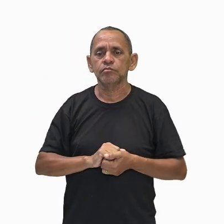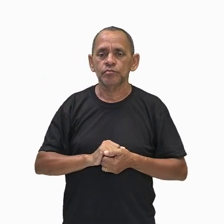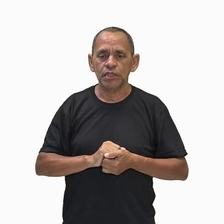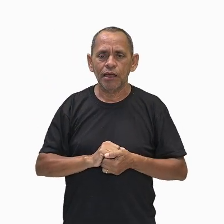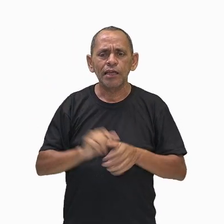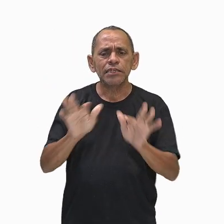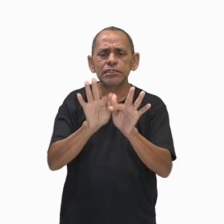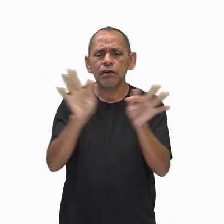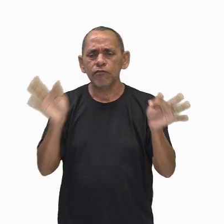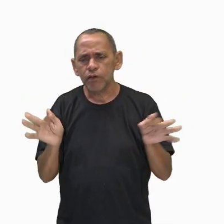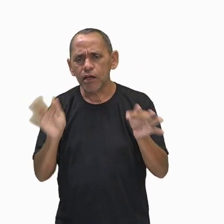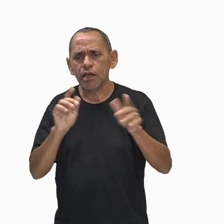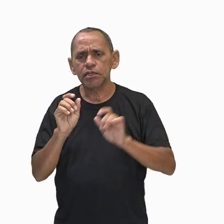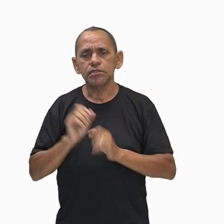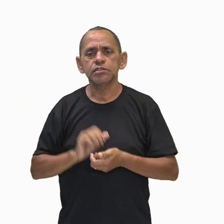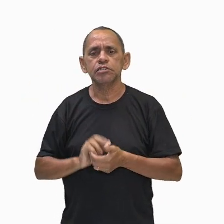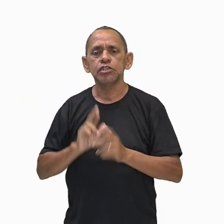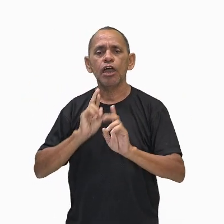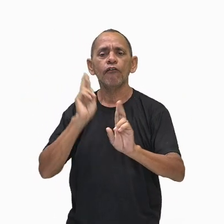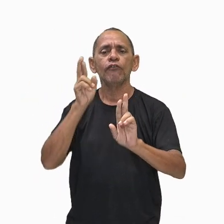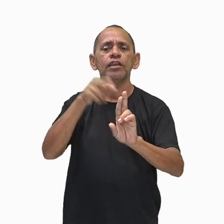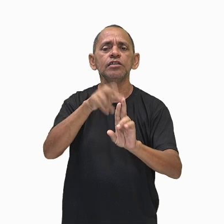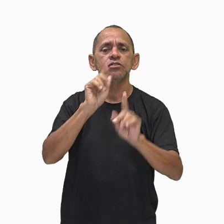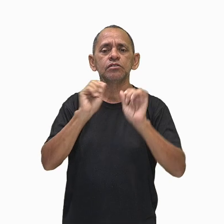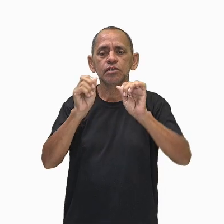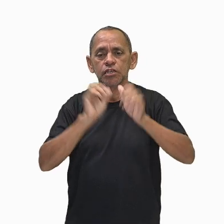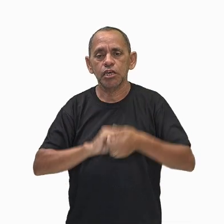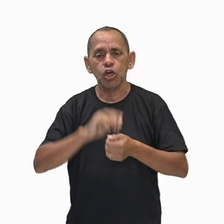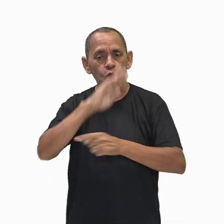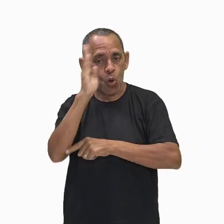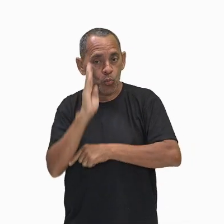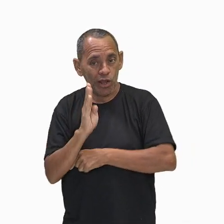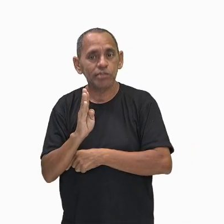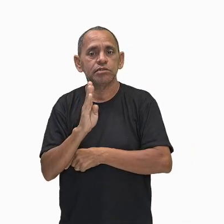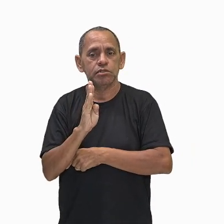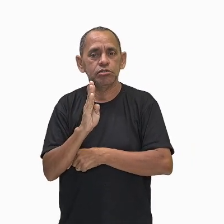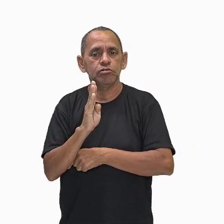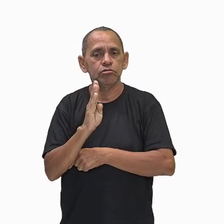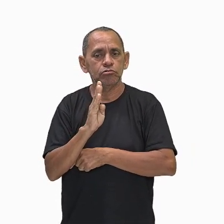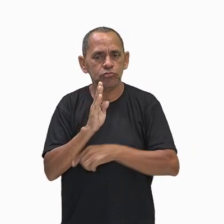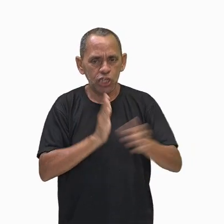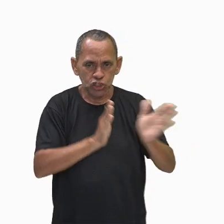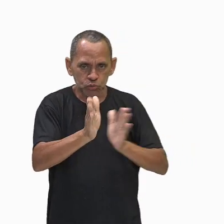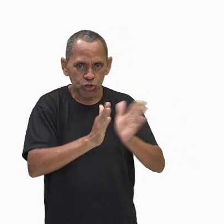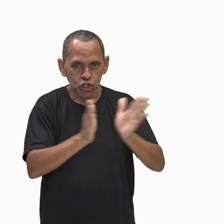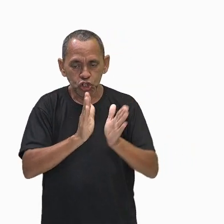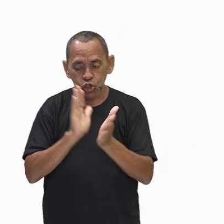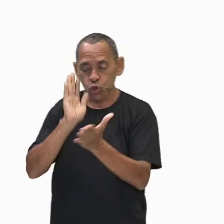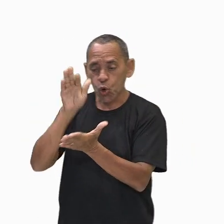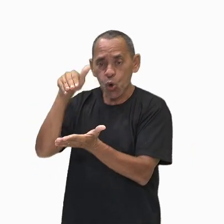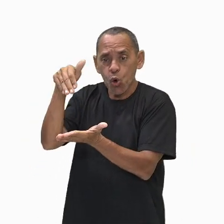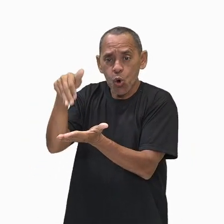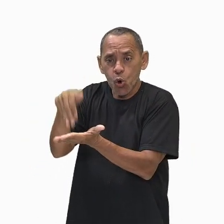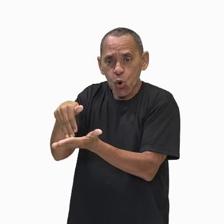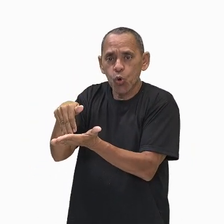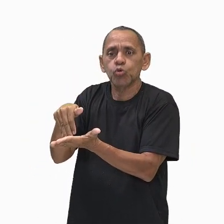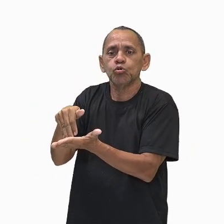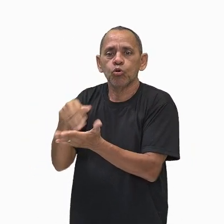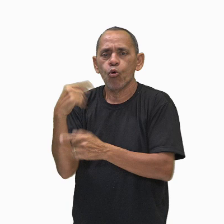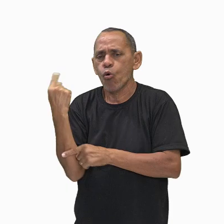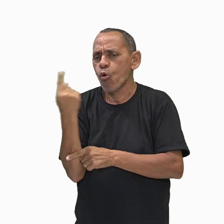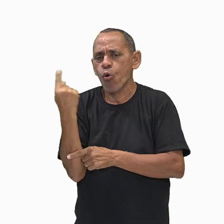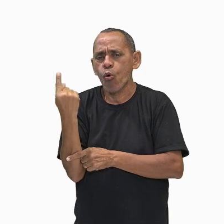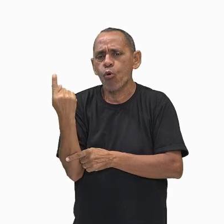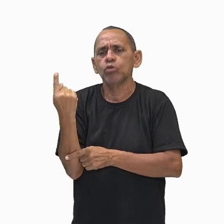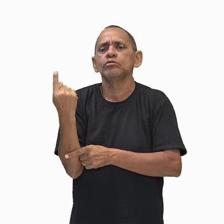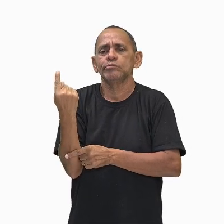Essa frase, então, ela fazia referência ao fato de o Brasil, então, ser o único país que era monarquia no